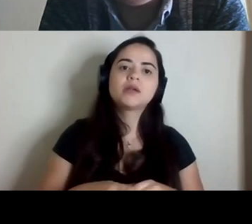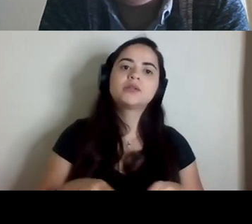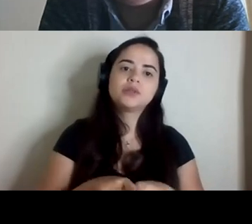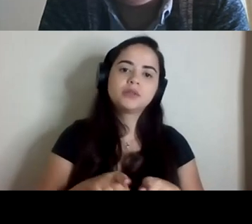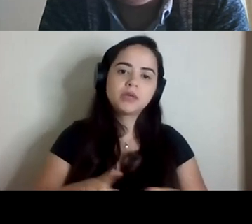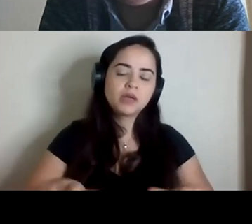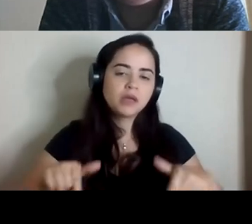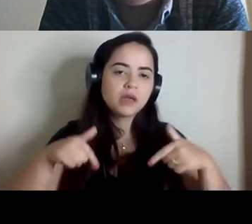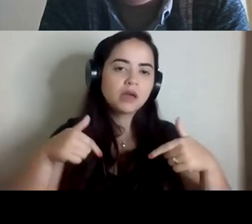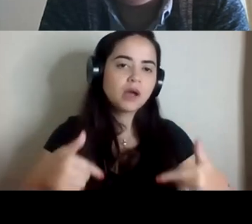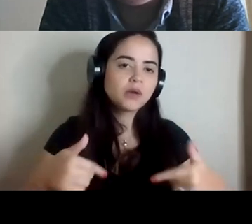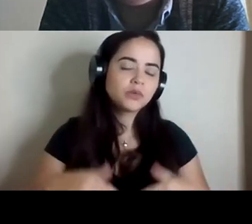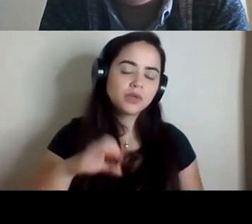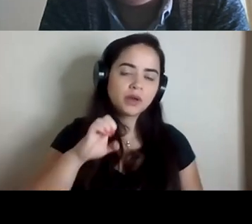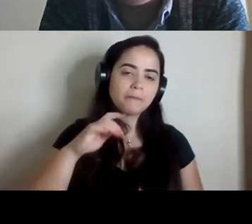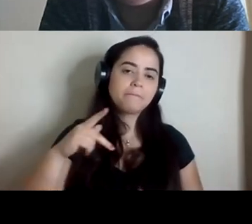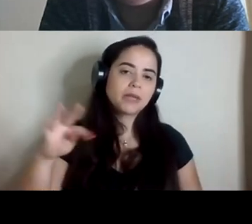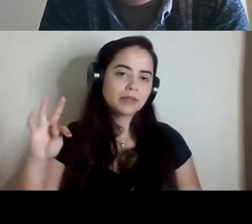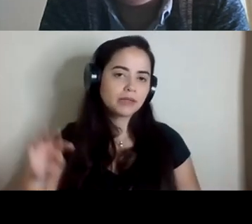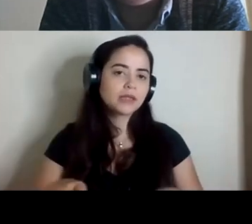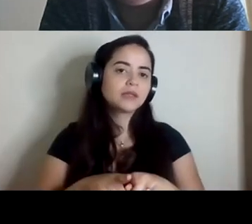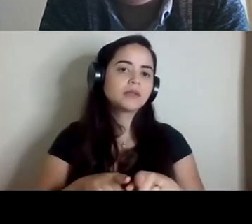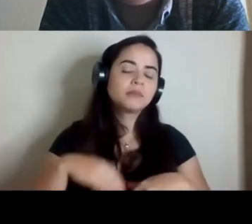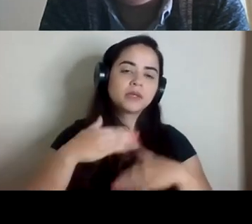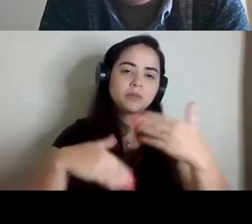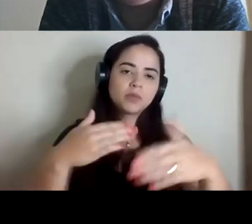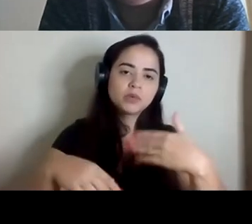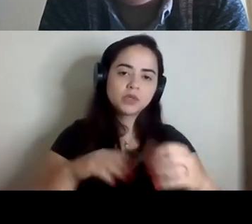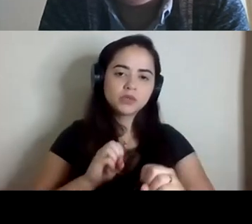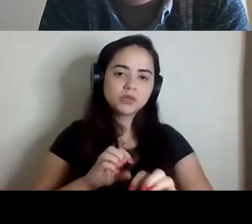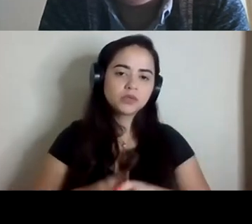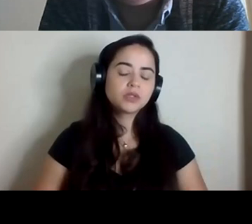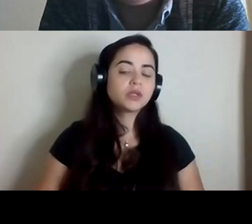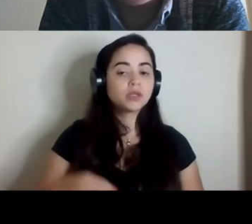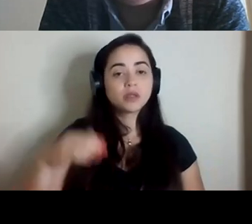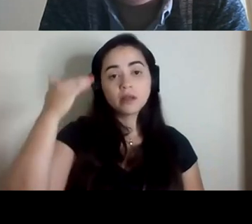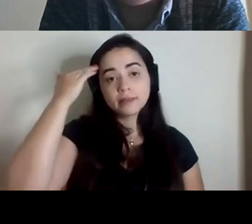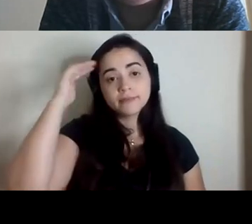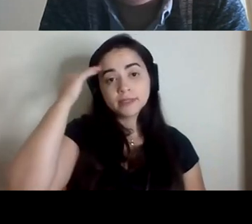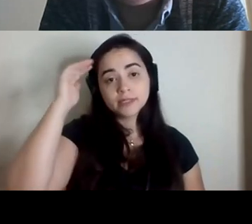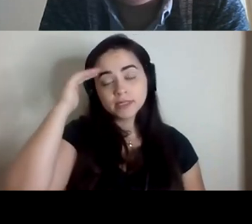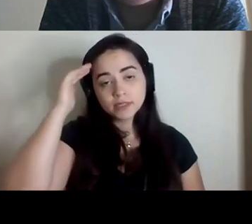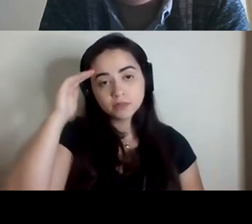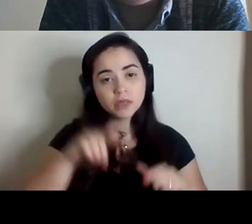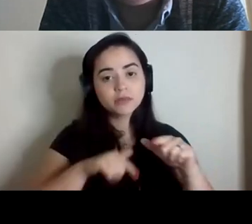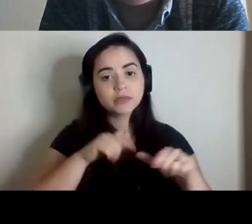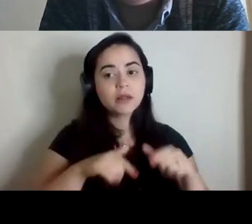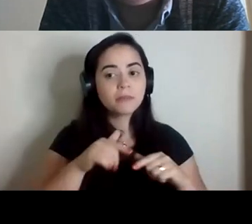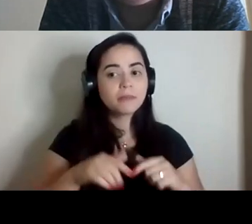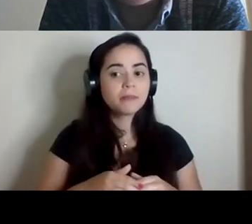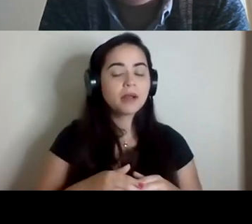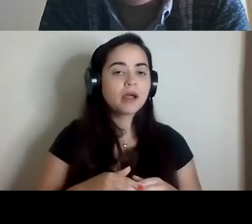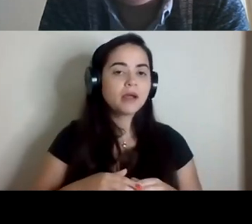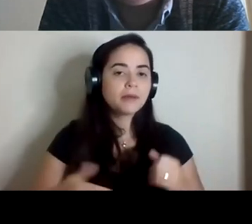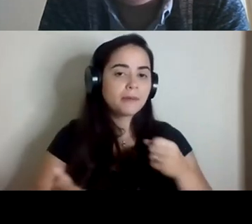EPT, porque esse é o foco das produções, para os processos de ensino, para esse entendimento do trabalho como princípio educativo, da